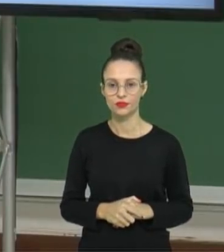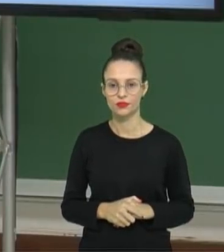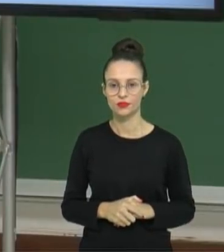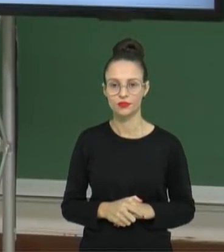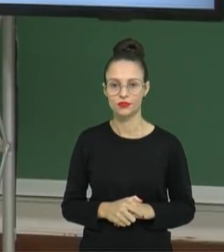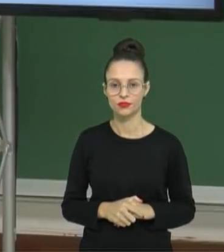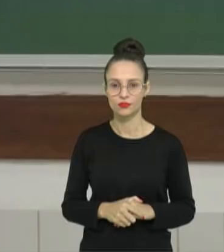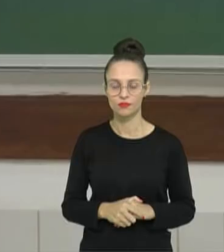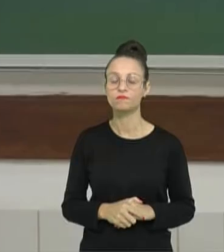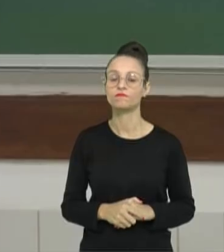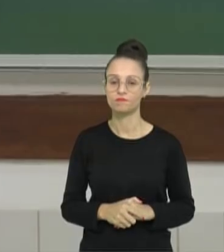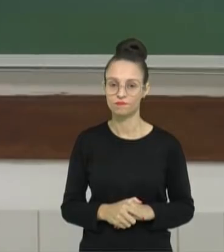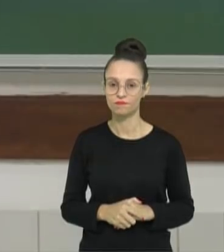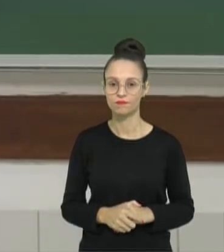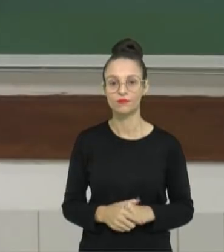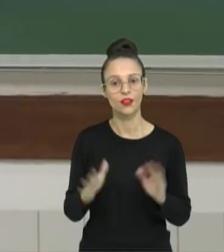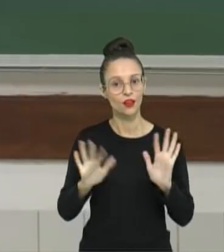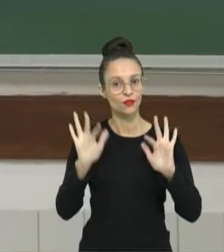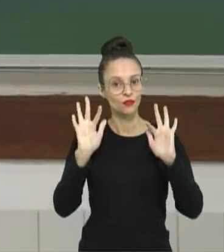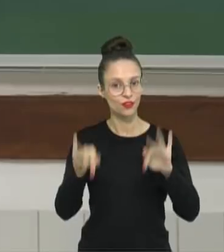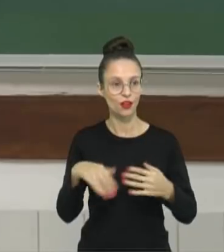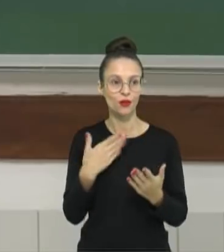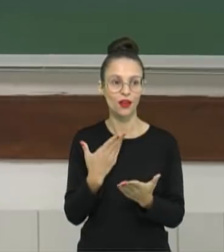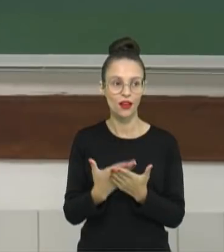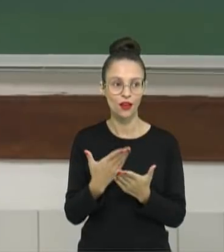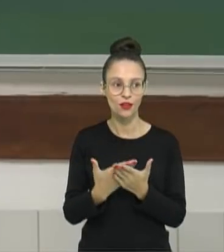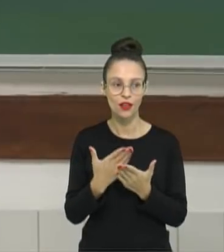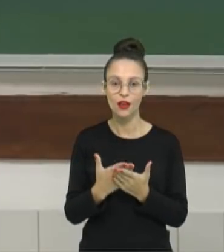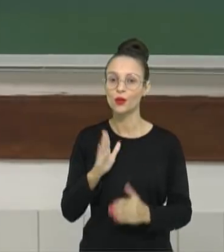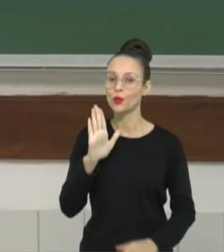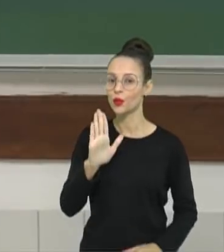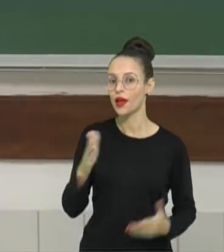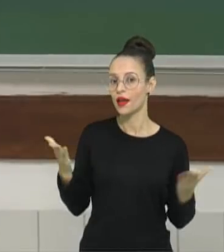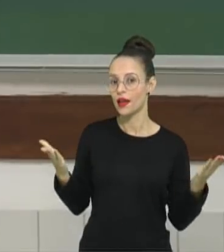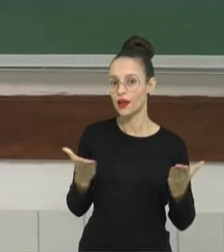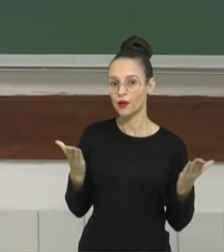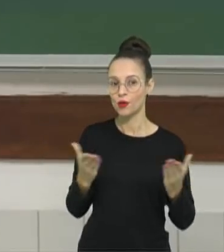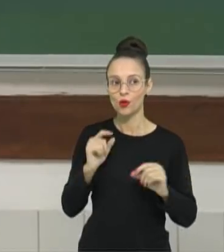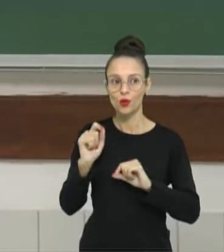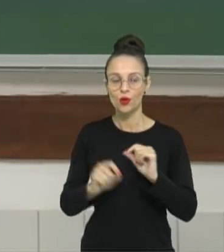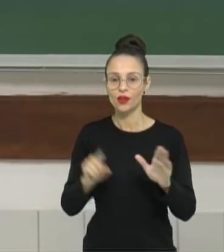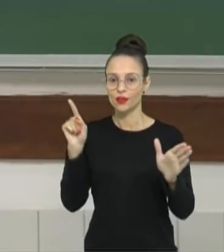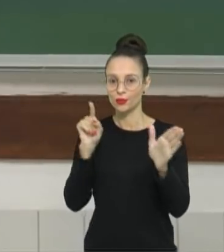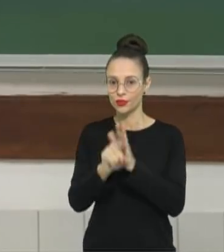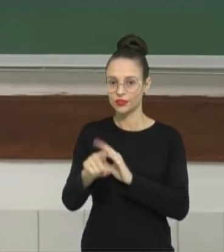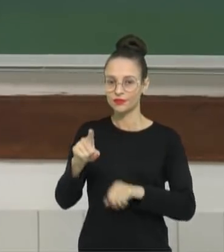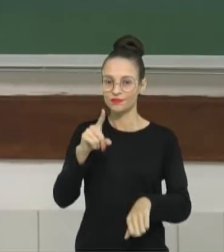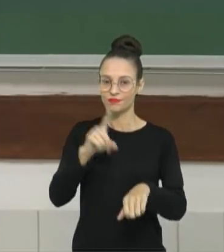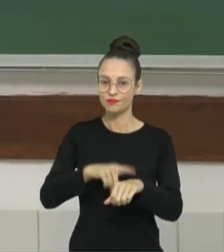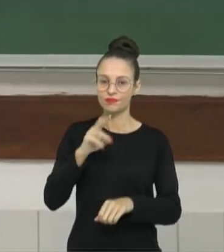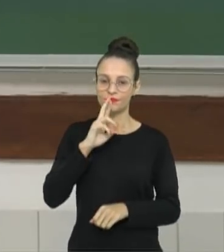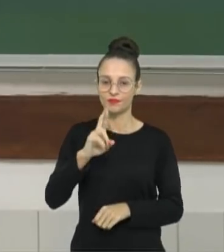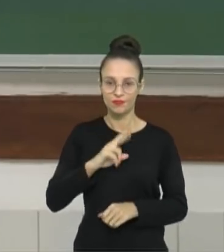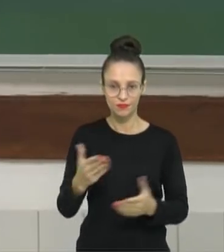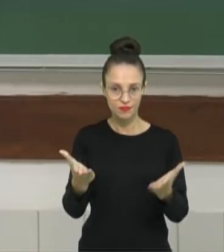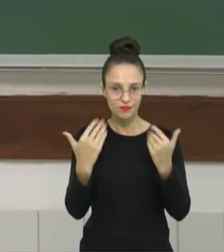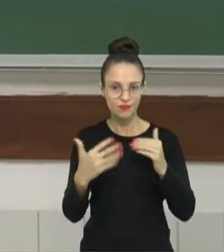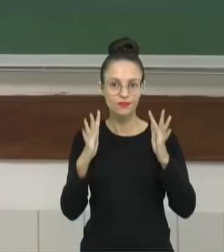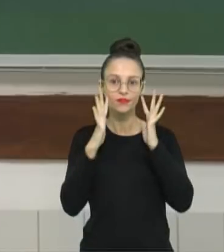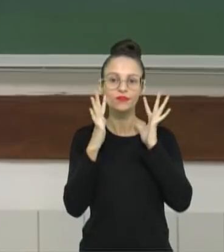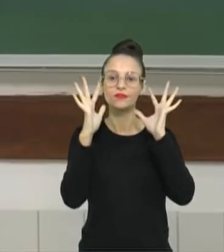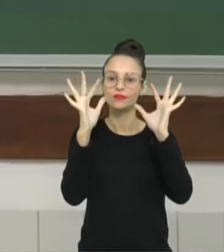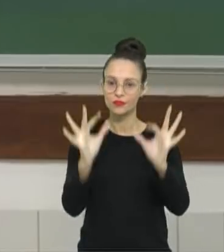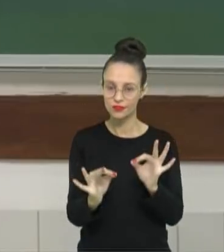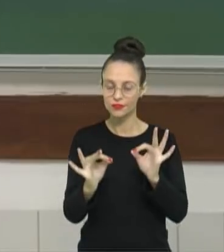phone. Pessoal, chegamos ao final da nossa aula e nós temos agora o nosso quiz. Então, vamos prestar